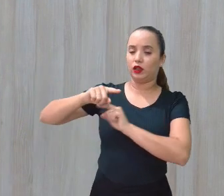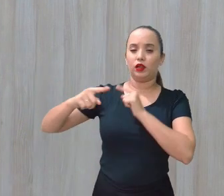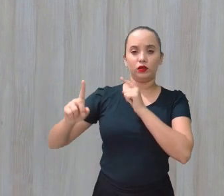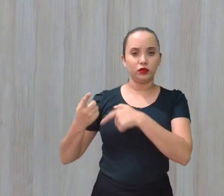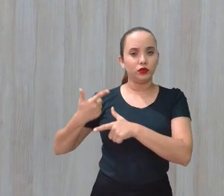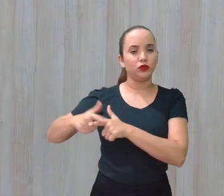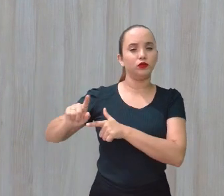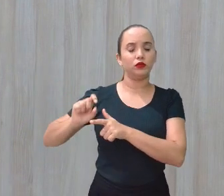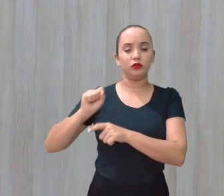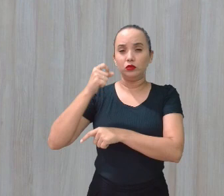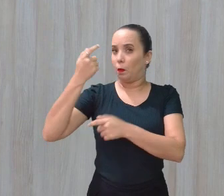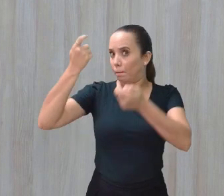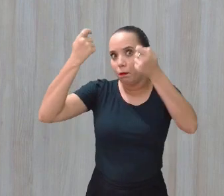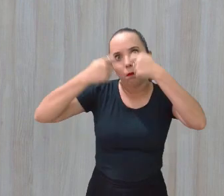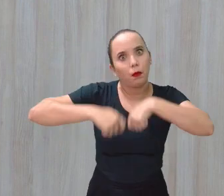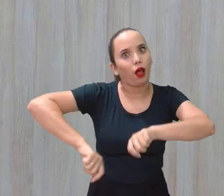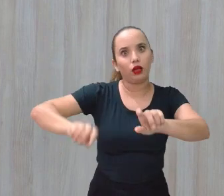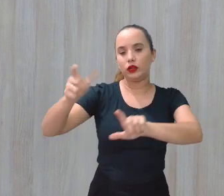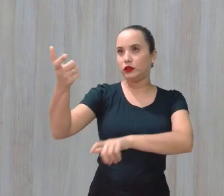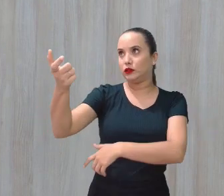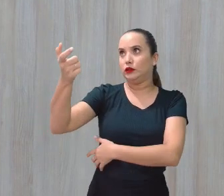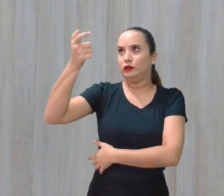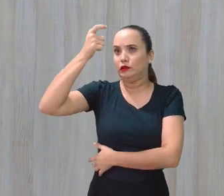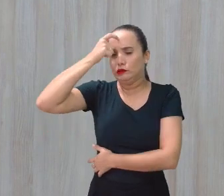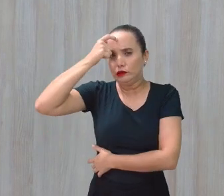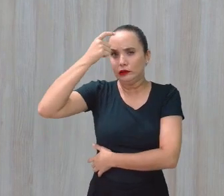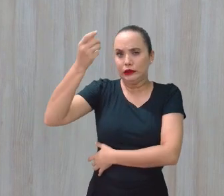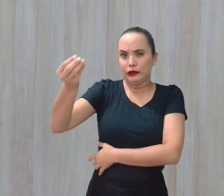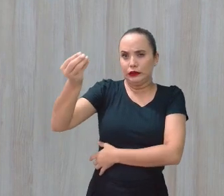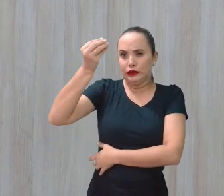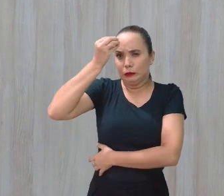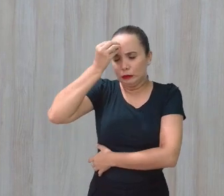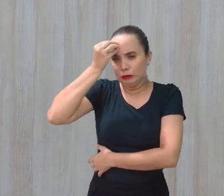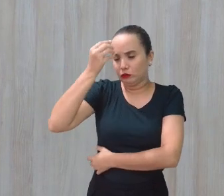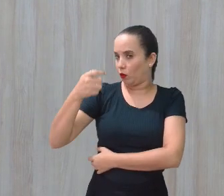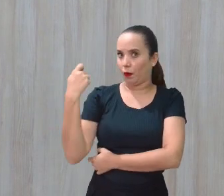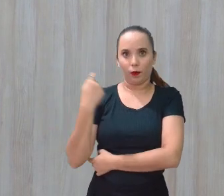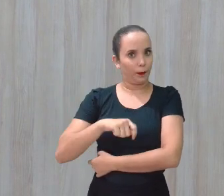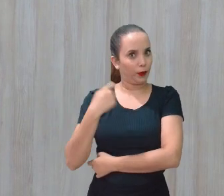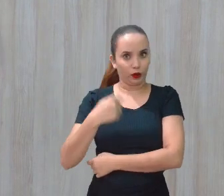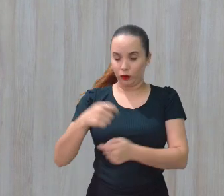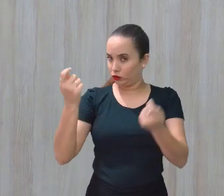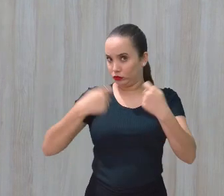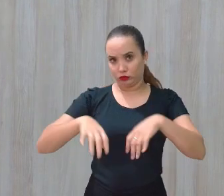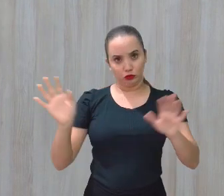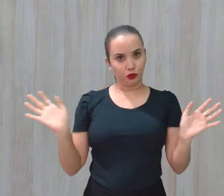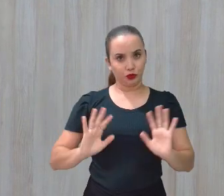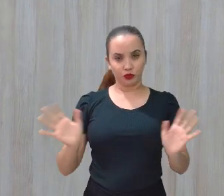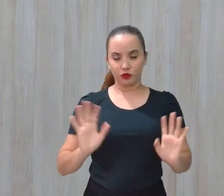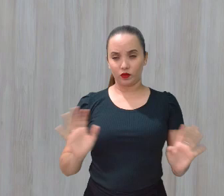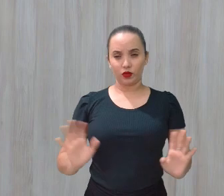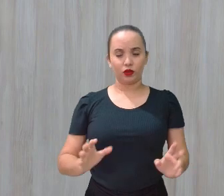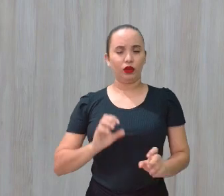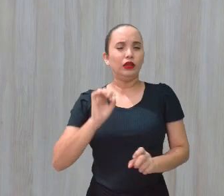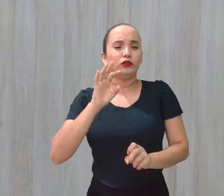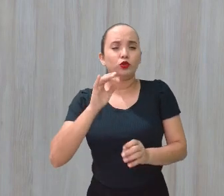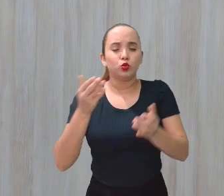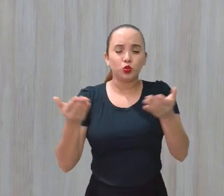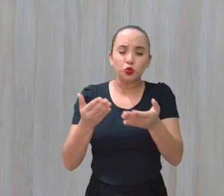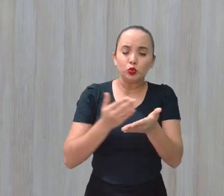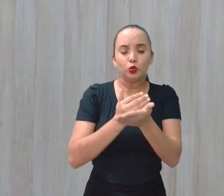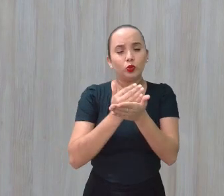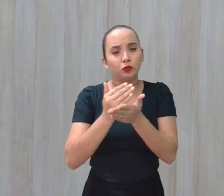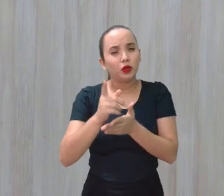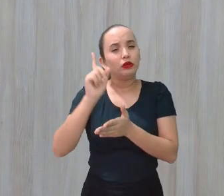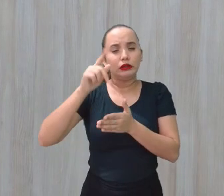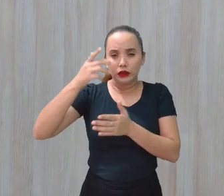quando você começar a fazer os exemplos, naturalmente você vai perceber isso daí. É lógico que uma vez ou outra você pode se confundir,